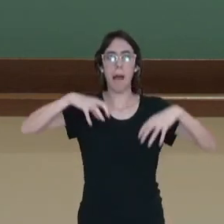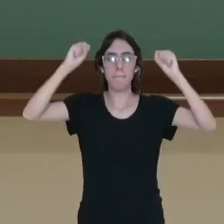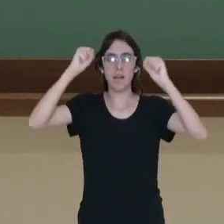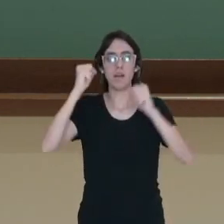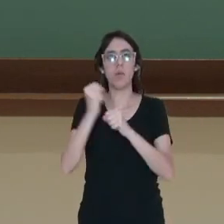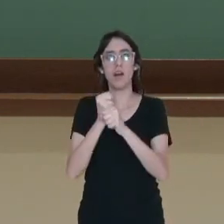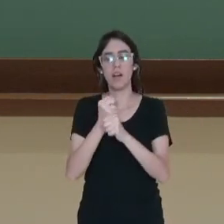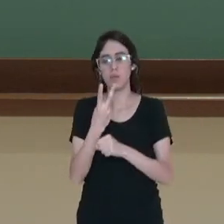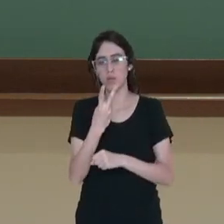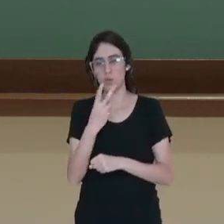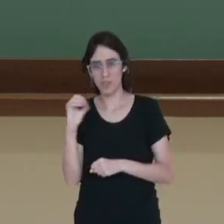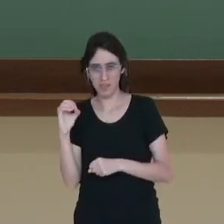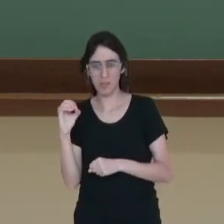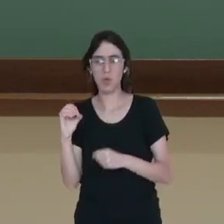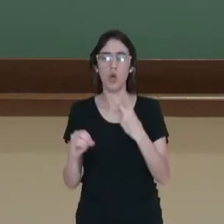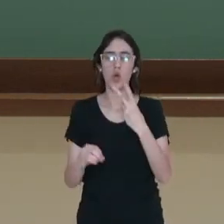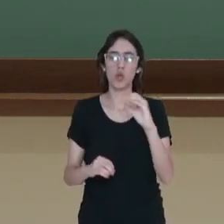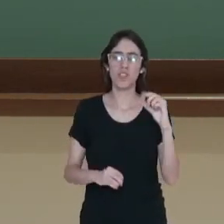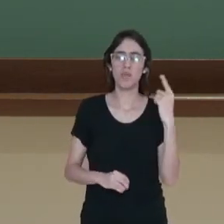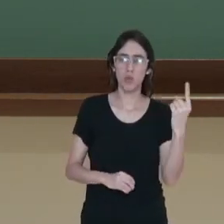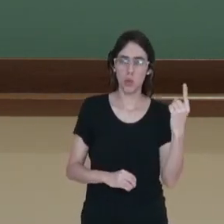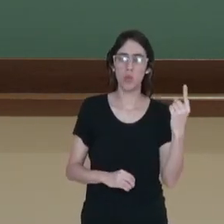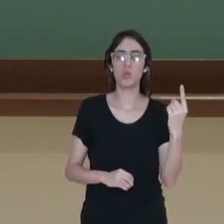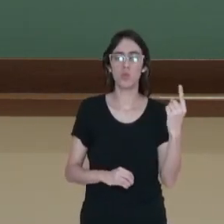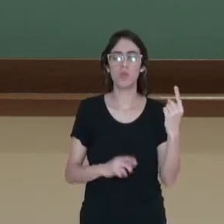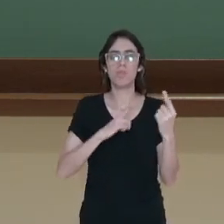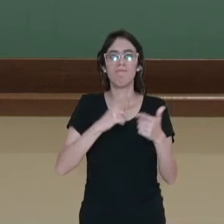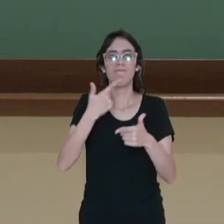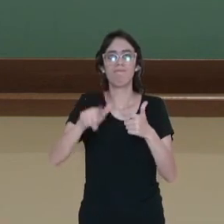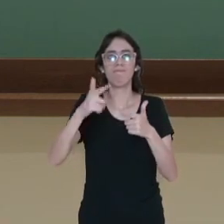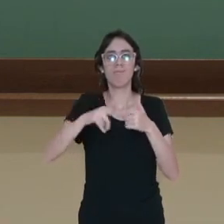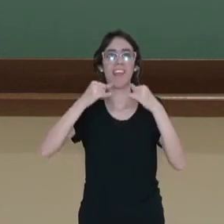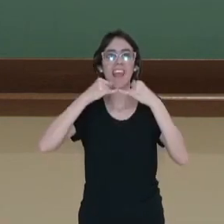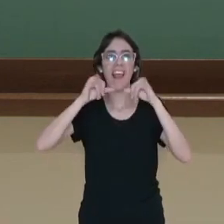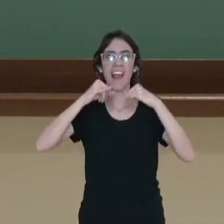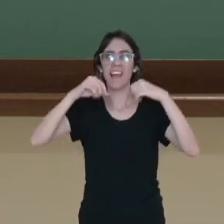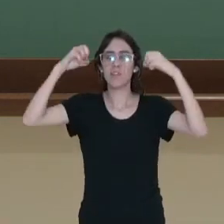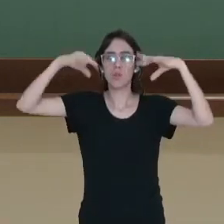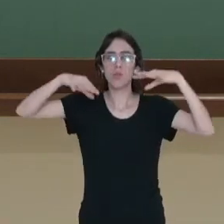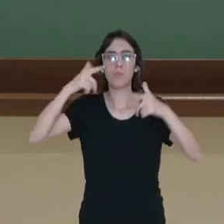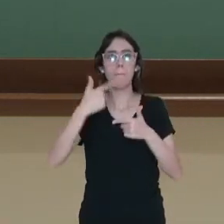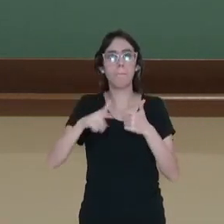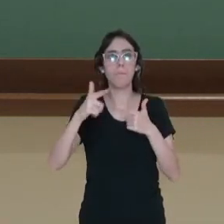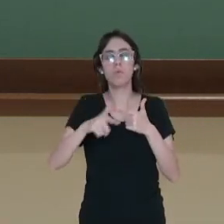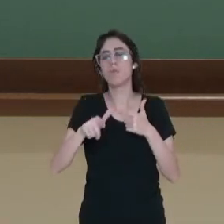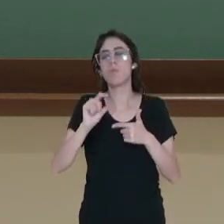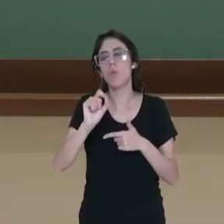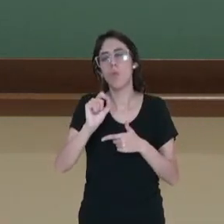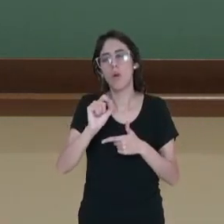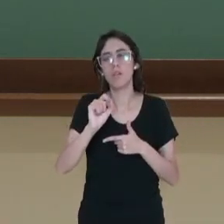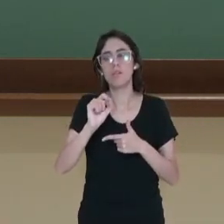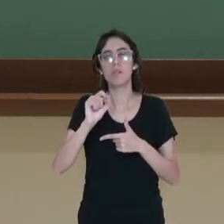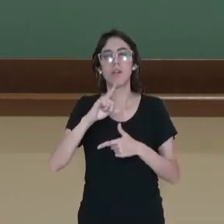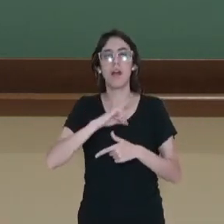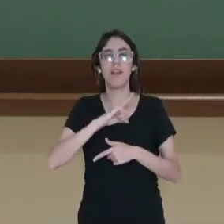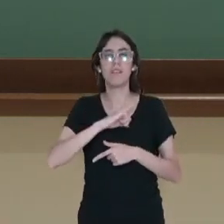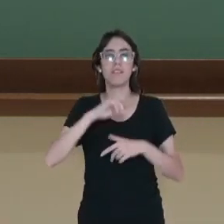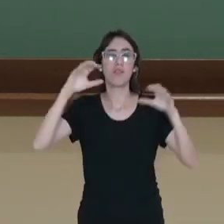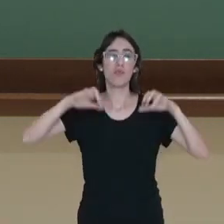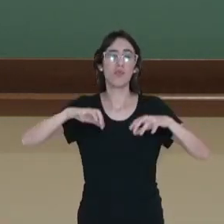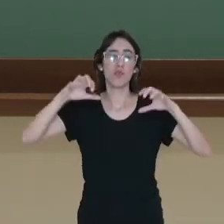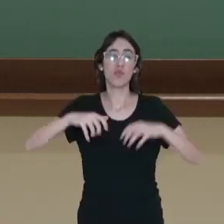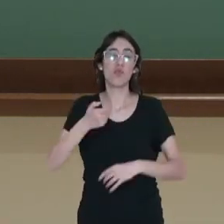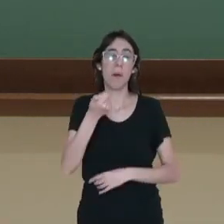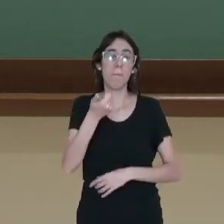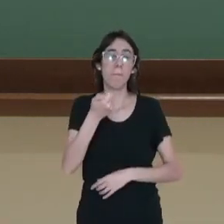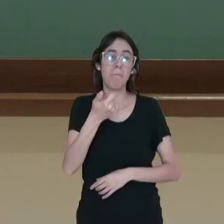para 2001. Uma crise do setor elétrico. O que contribuiu para essa crise? Diminuição do ritmo de chuvas